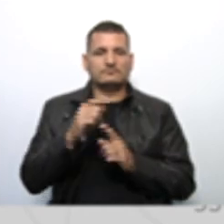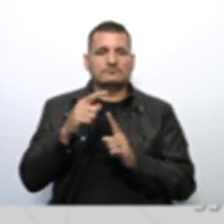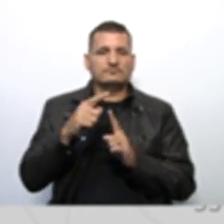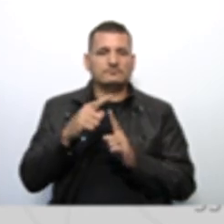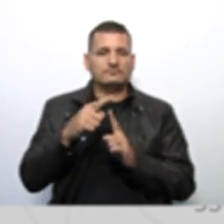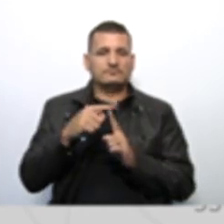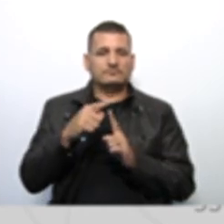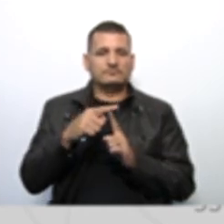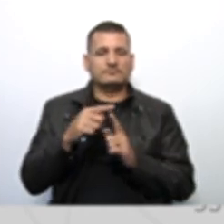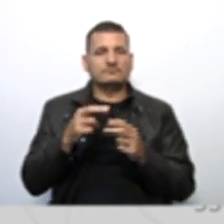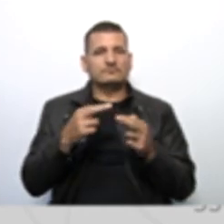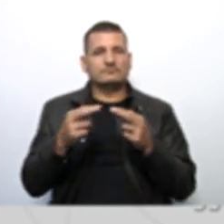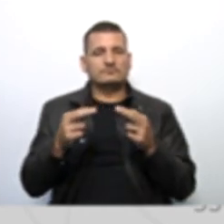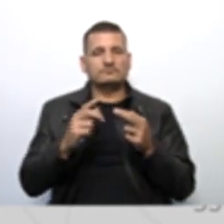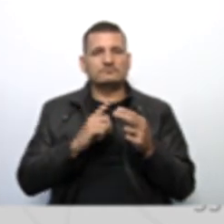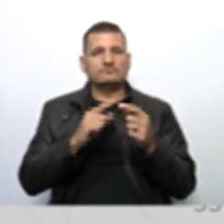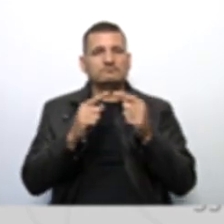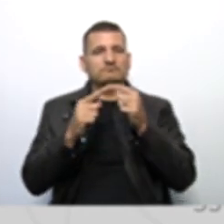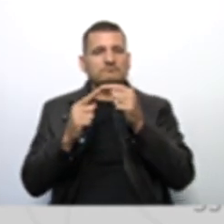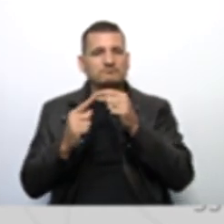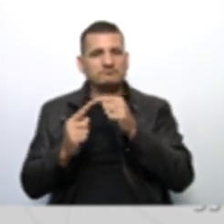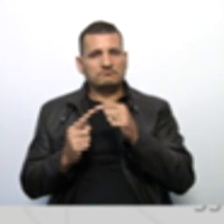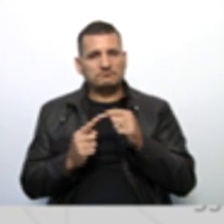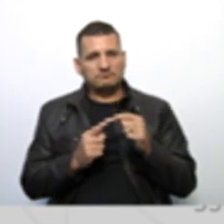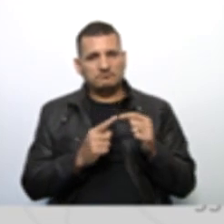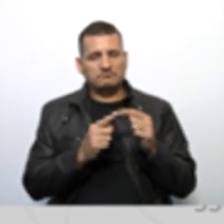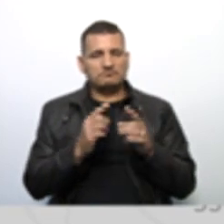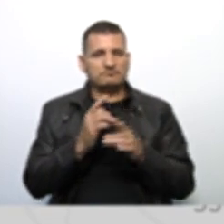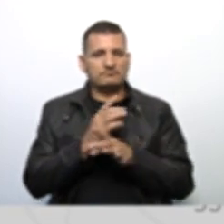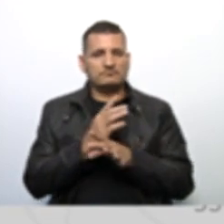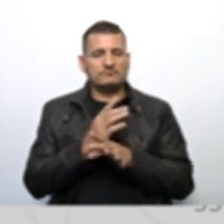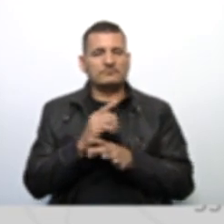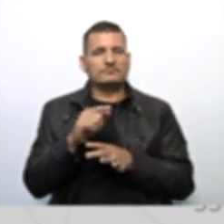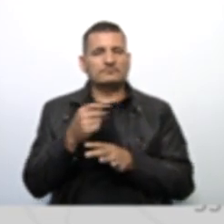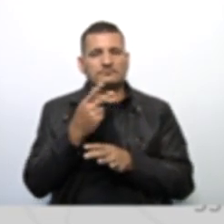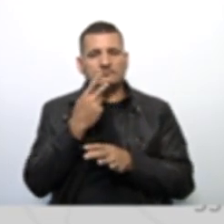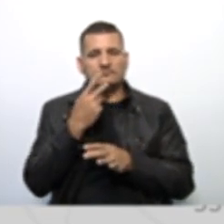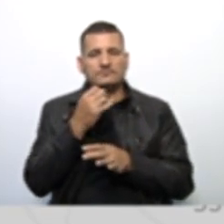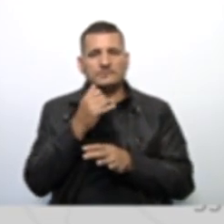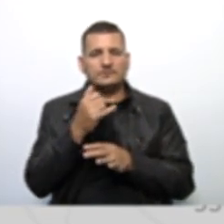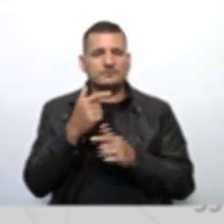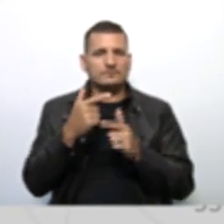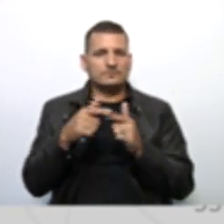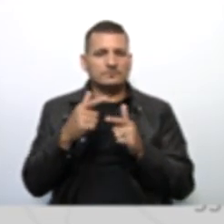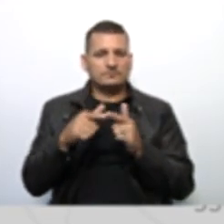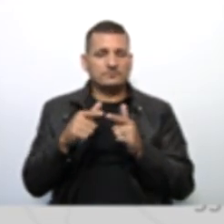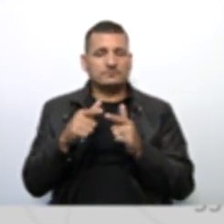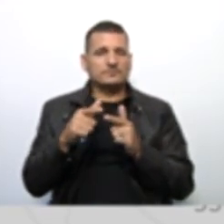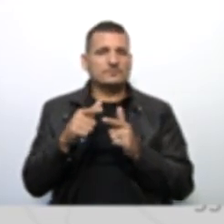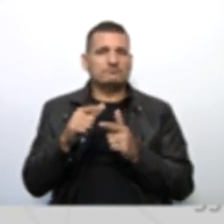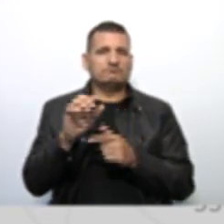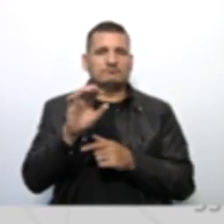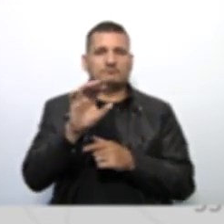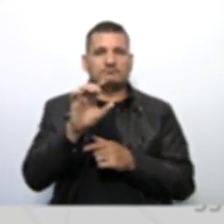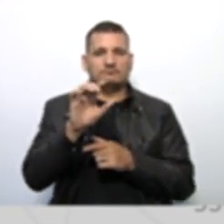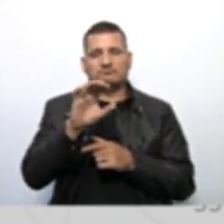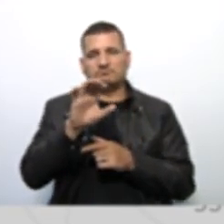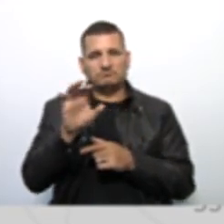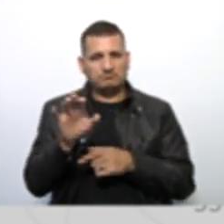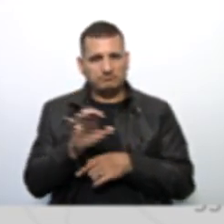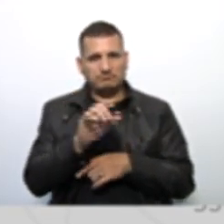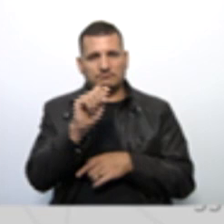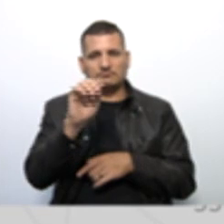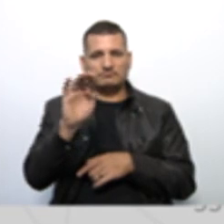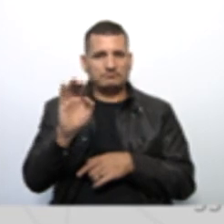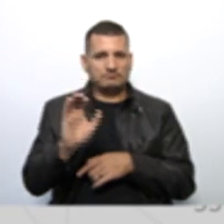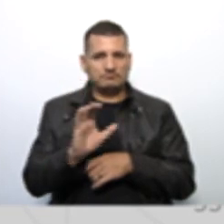está ligada a outra e pronto, falou só isso. E depois ele falou o quê? Qualquer problema em uma estação compromete a